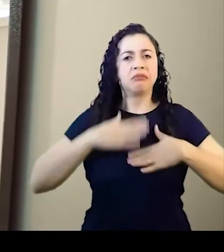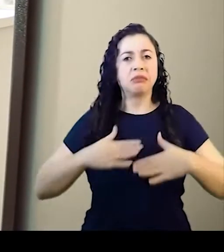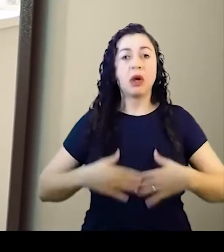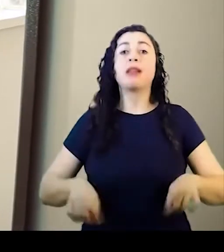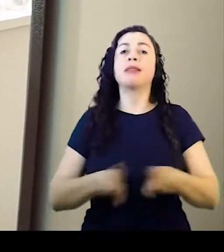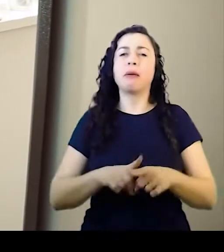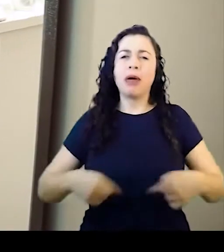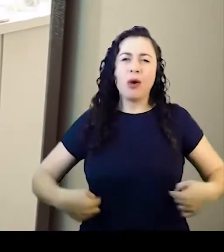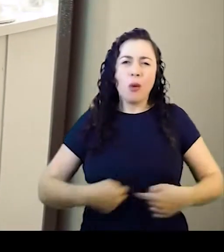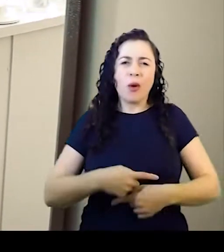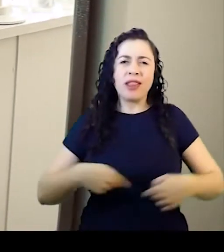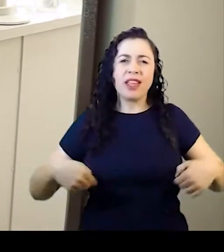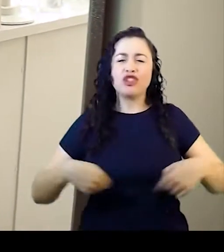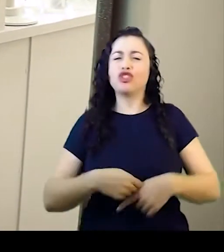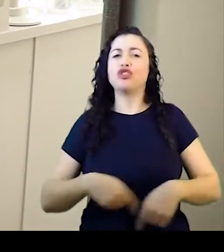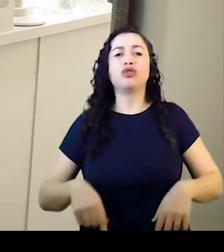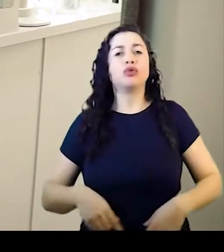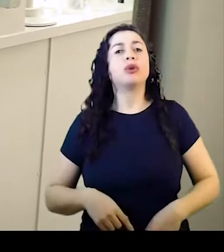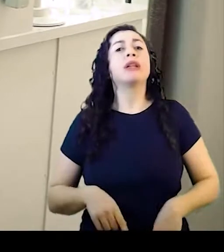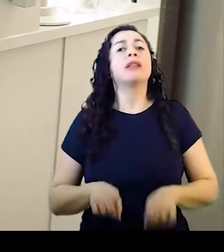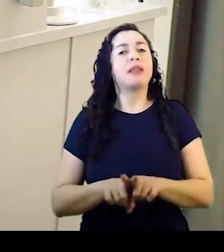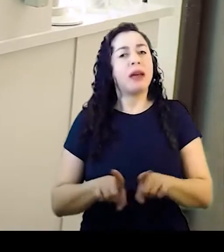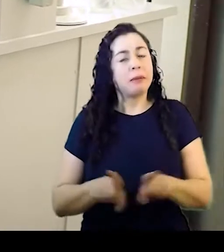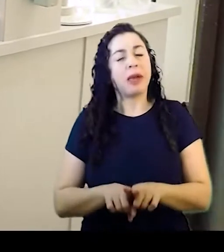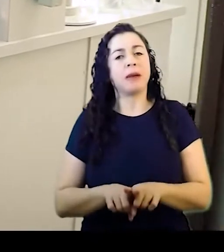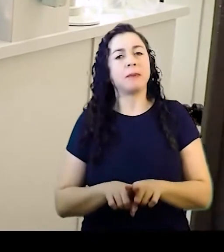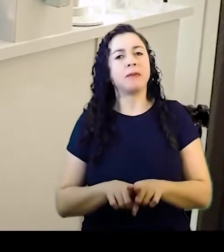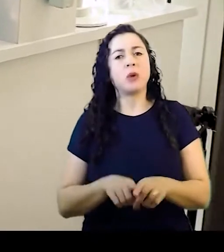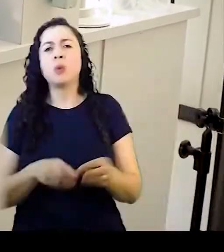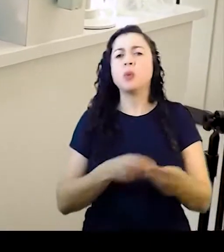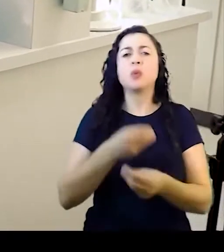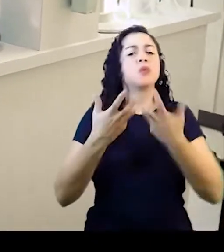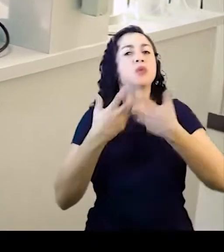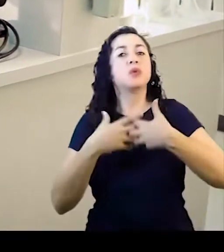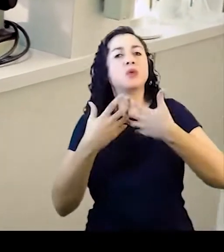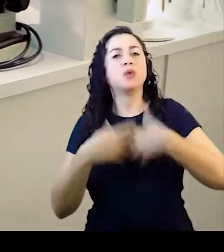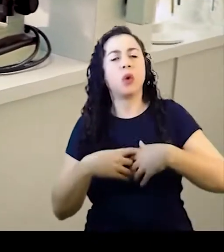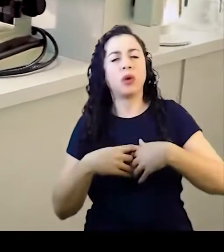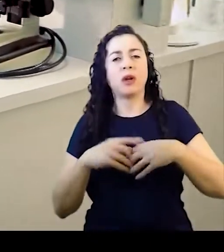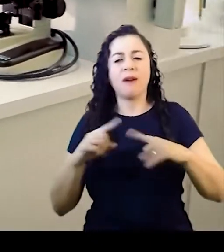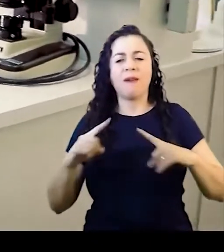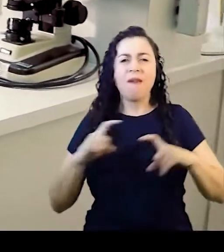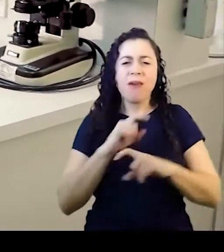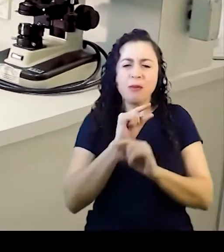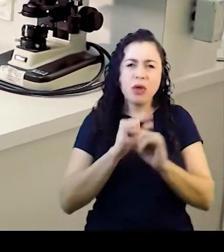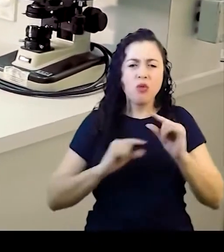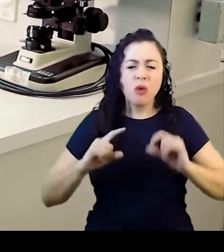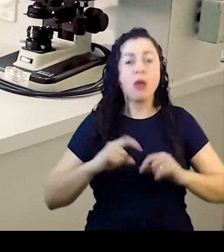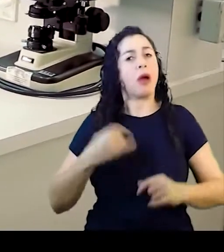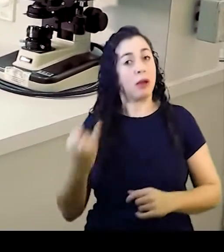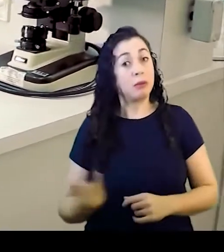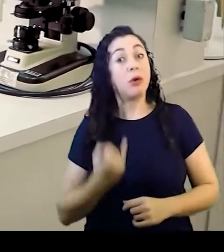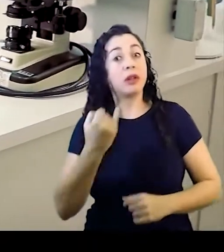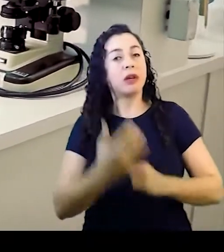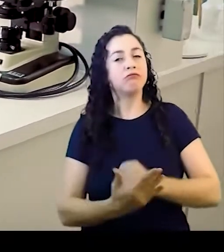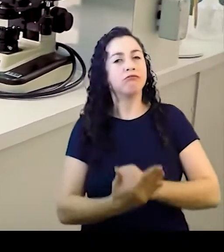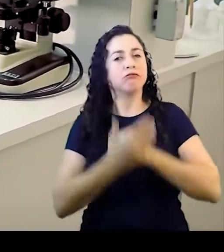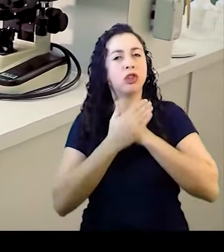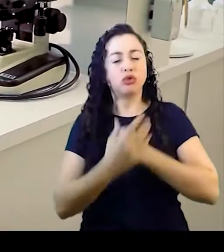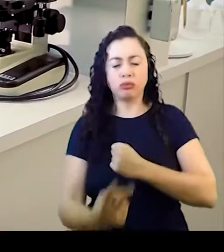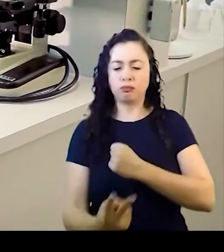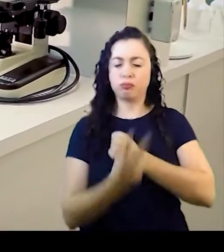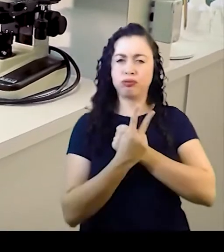com as células ao longo do nosso trato gastrointestinal. Esses micro-organismos, eles são importantes para a formação do